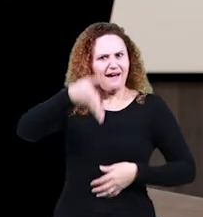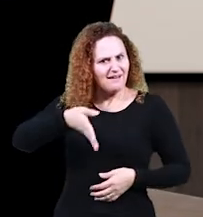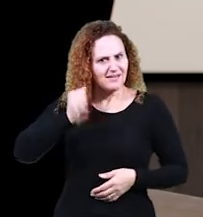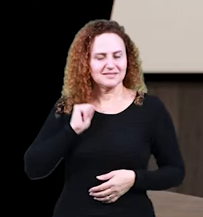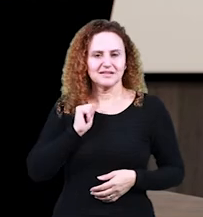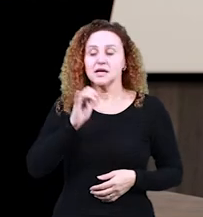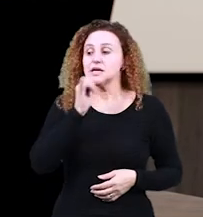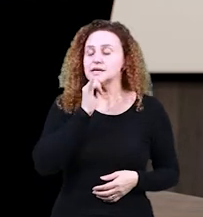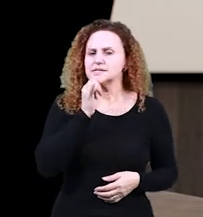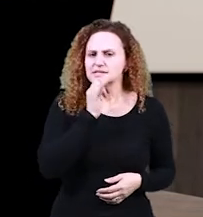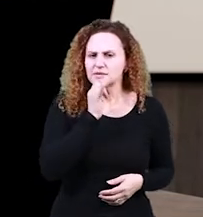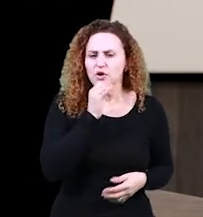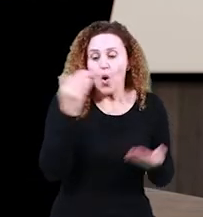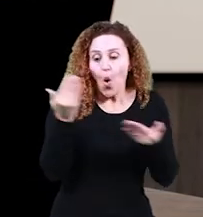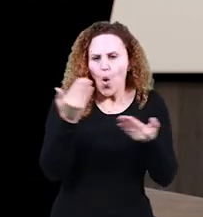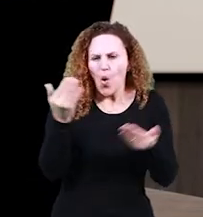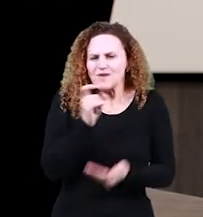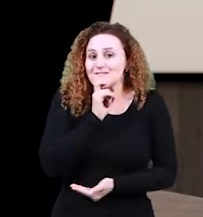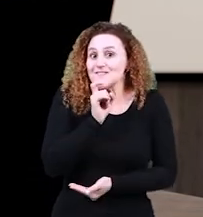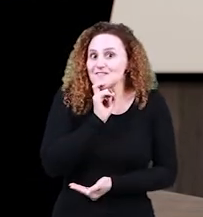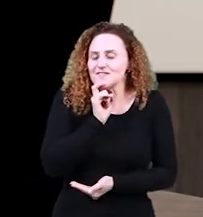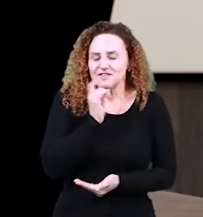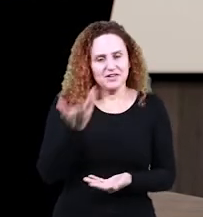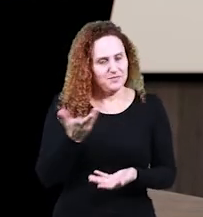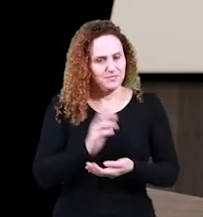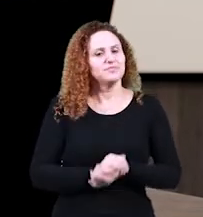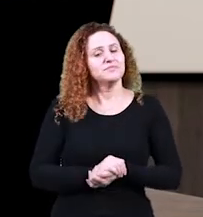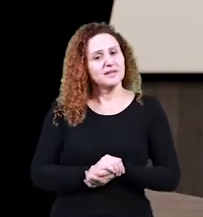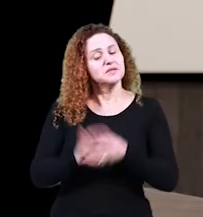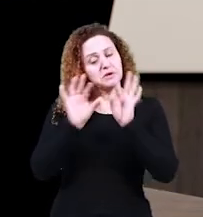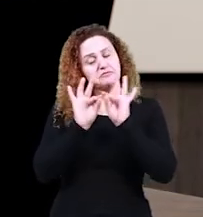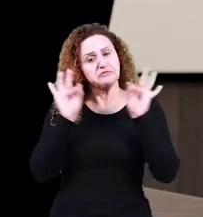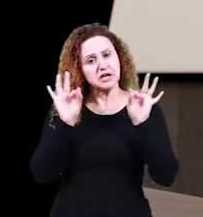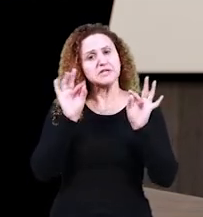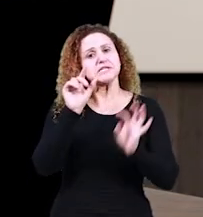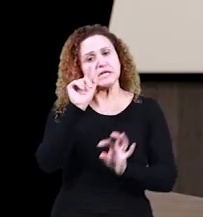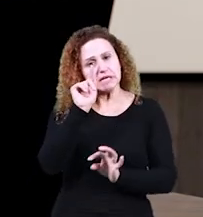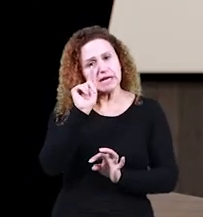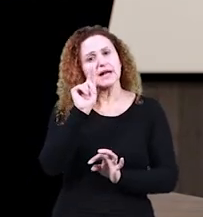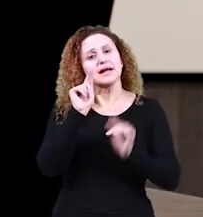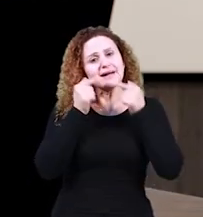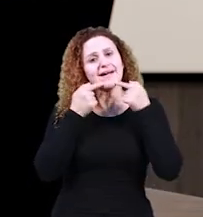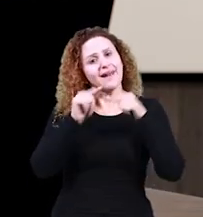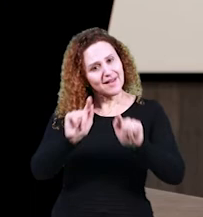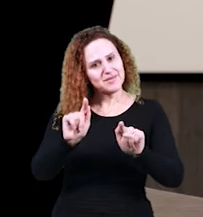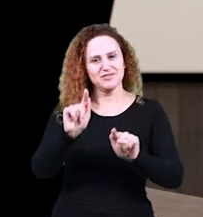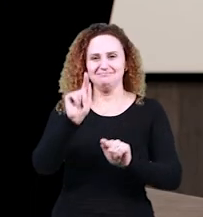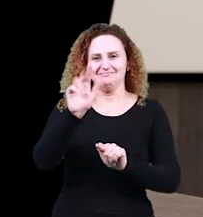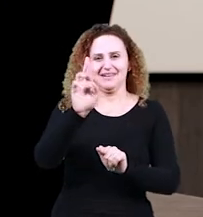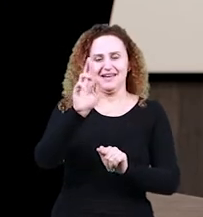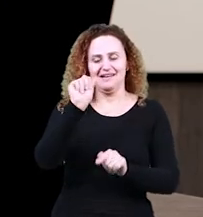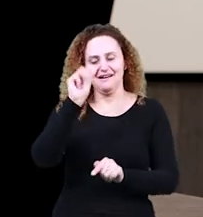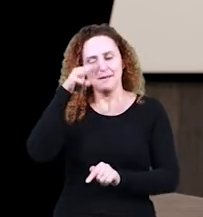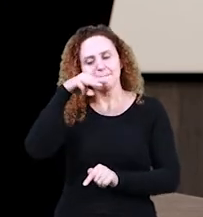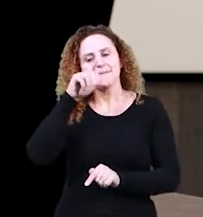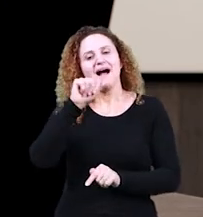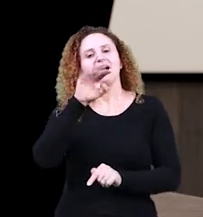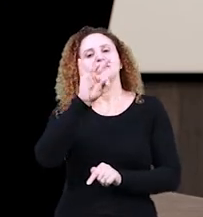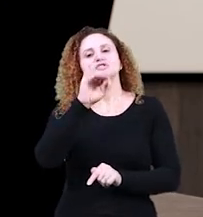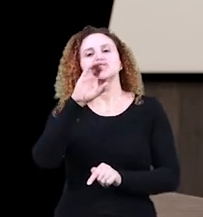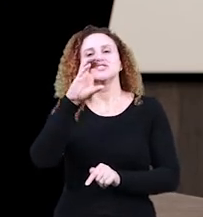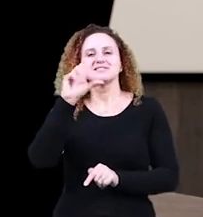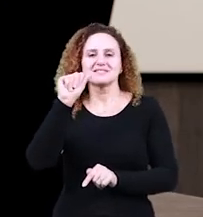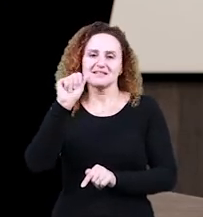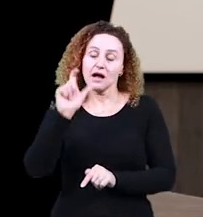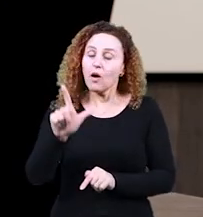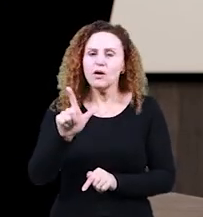Está muito frio hoje então é segundo os homens que essa é uma frase gramatical pois possui uma estrutura comum né